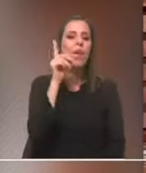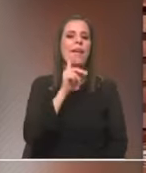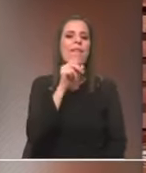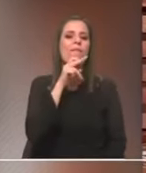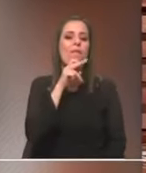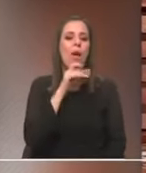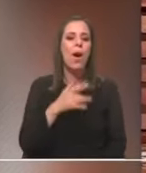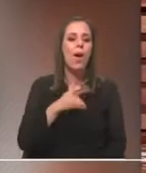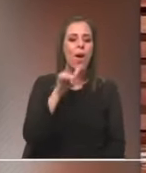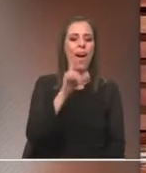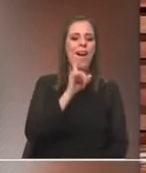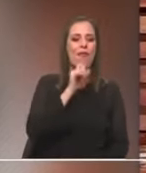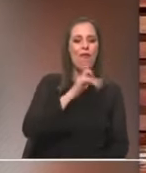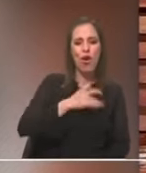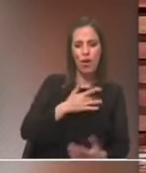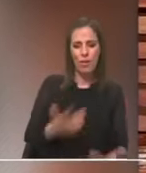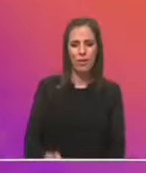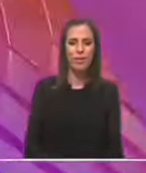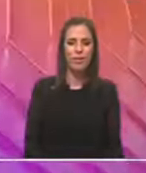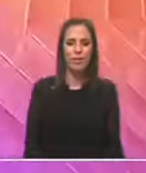avó adora a avó